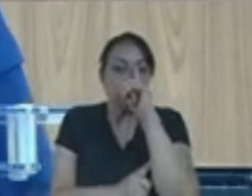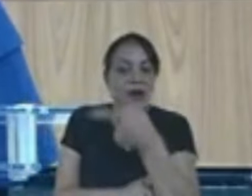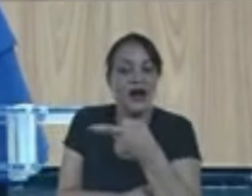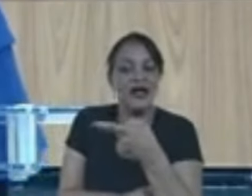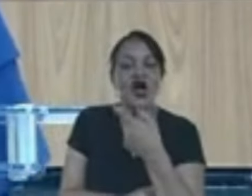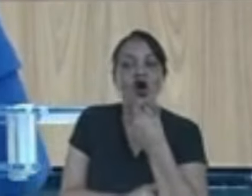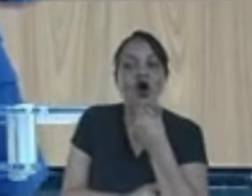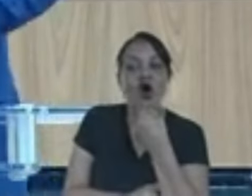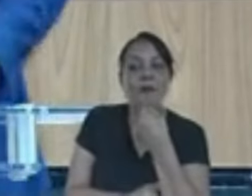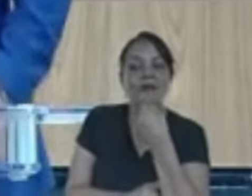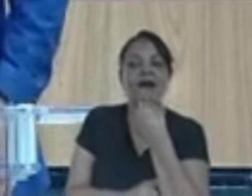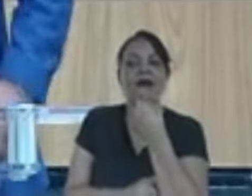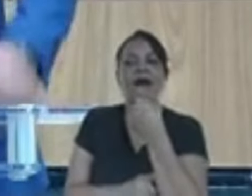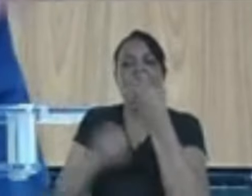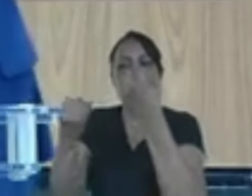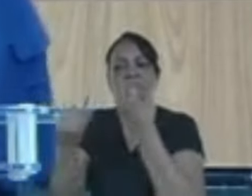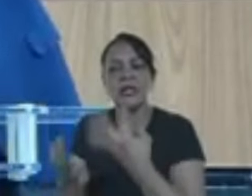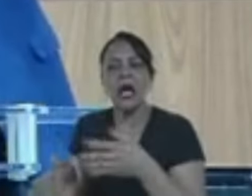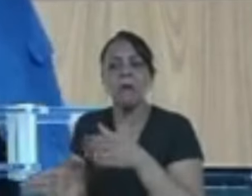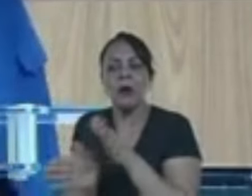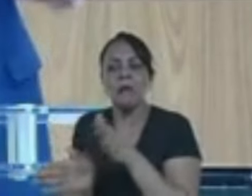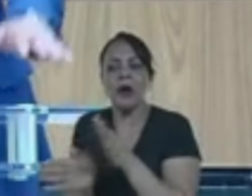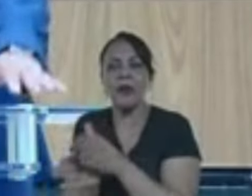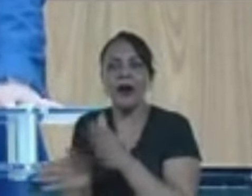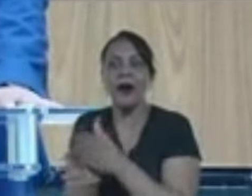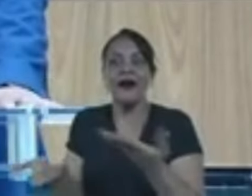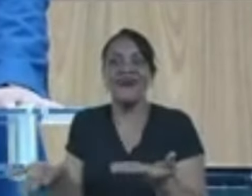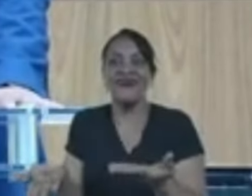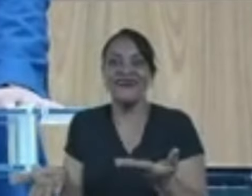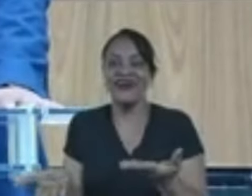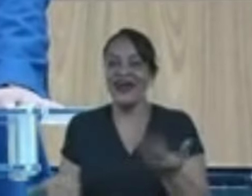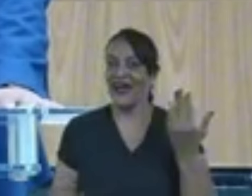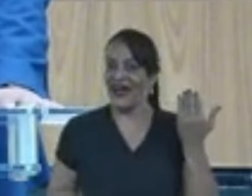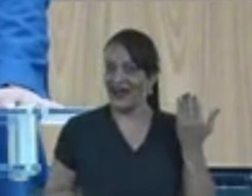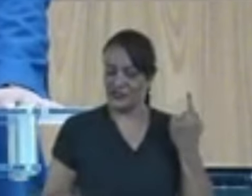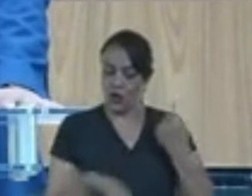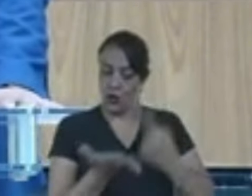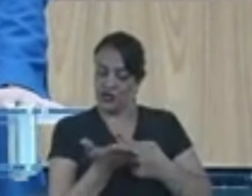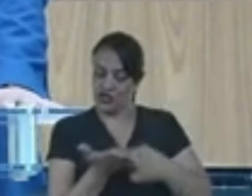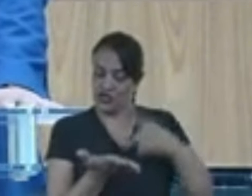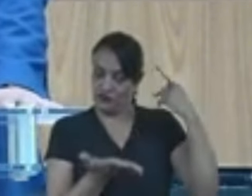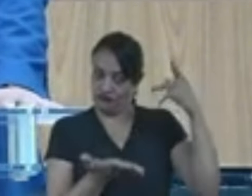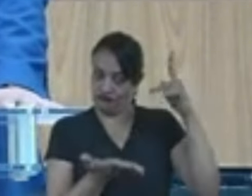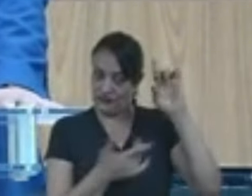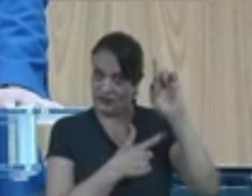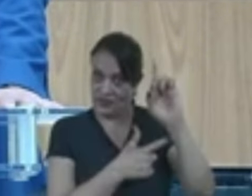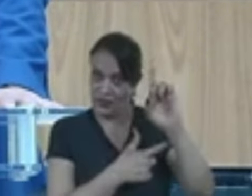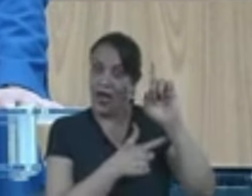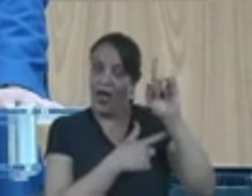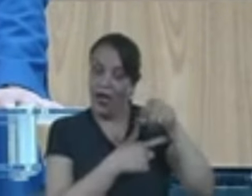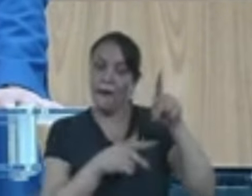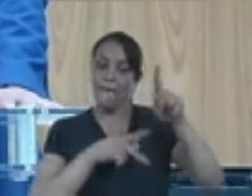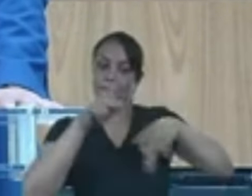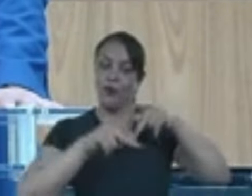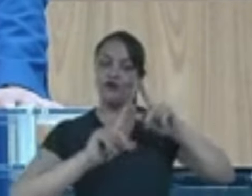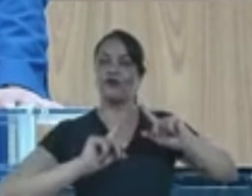estrangeiro depois de Jesus. Antes o negócio dele era com os judeus. Deus vai lá, e o Jonas